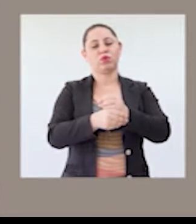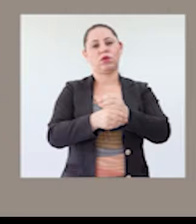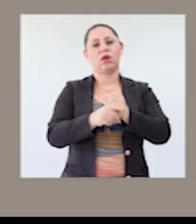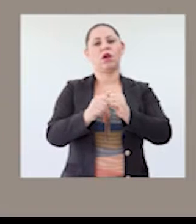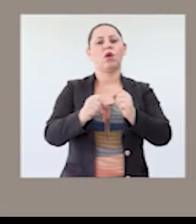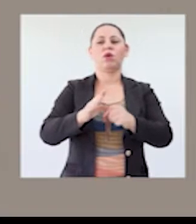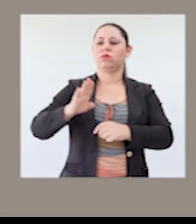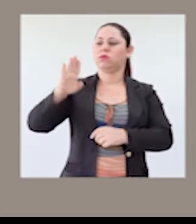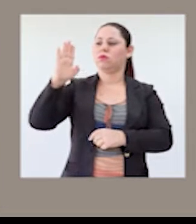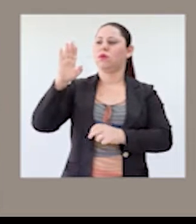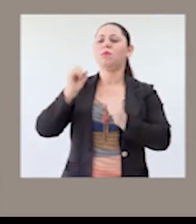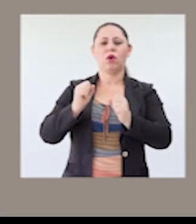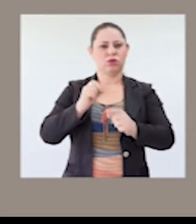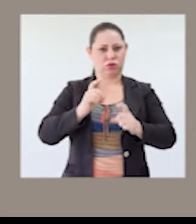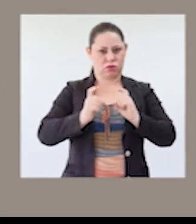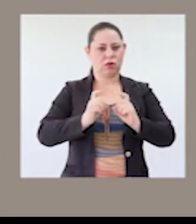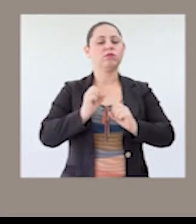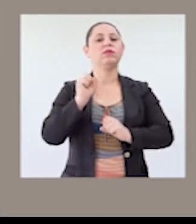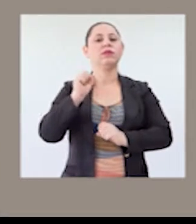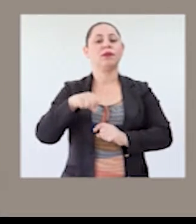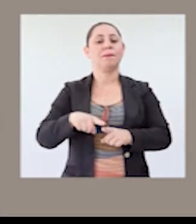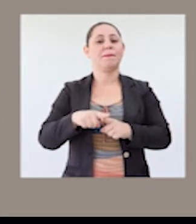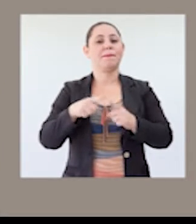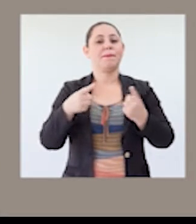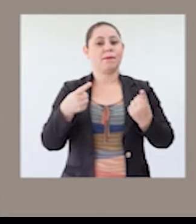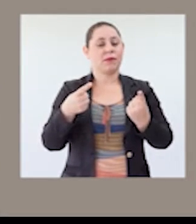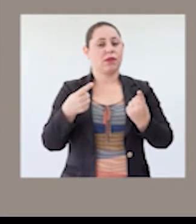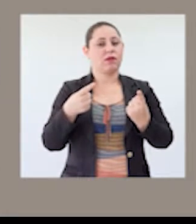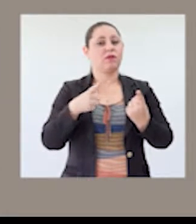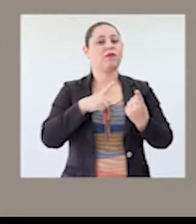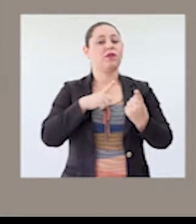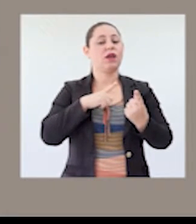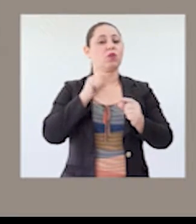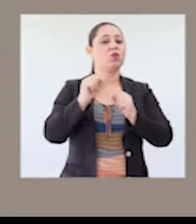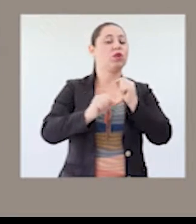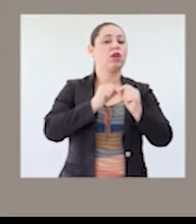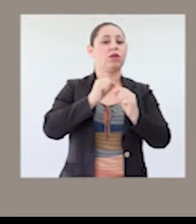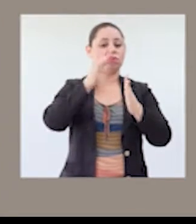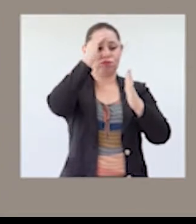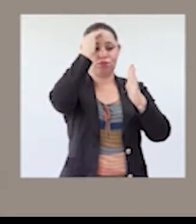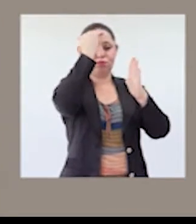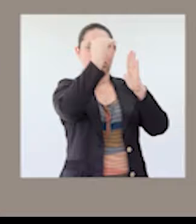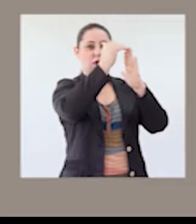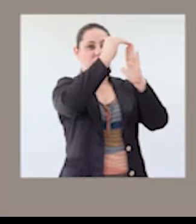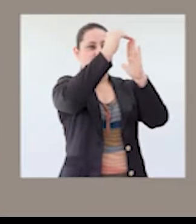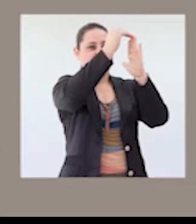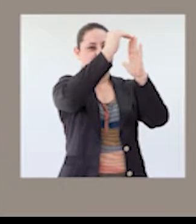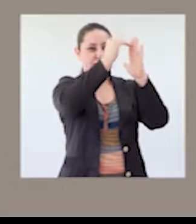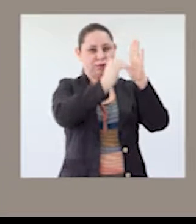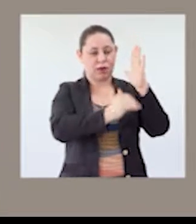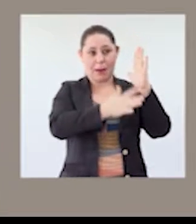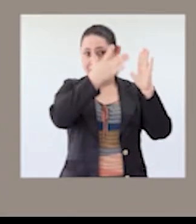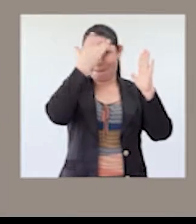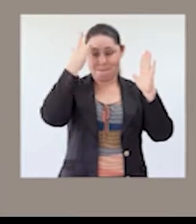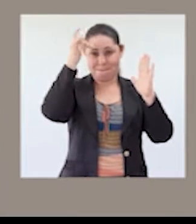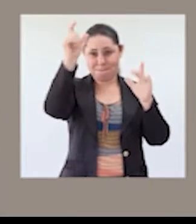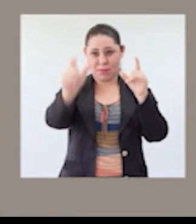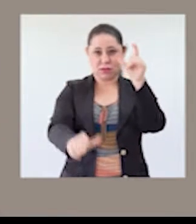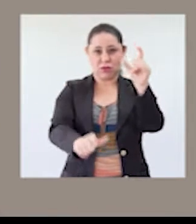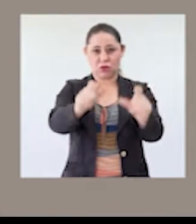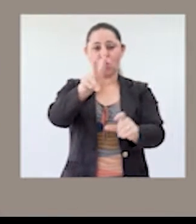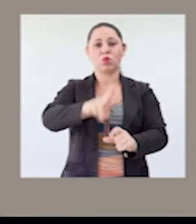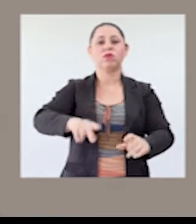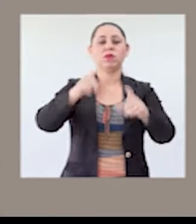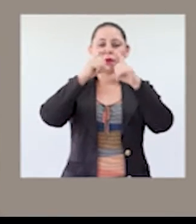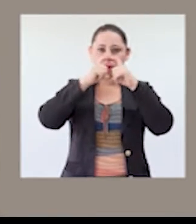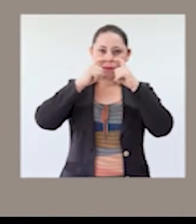pública. O candidato pode fazer reunião? Sim. Porém, ele vai ter que se acautelar para que todos os